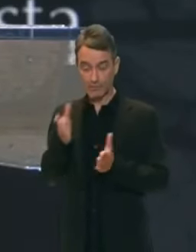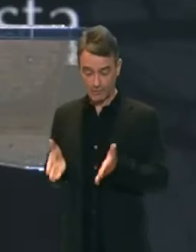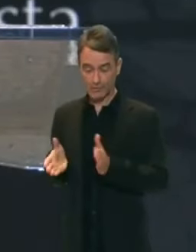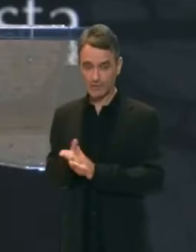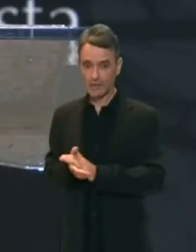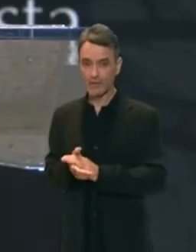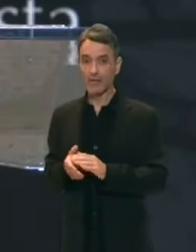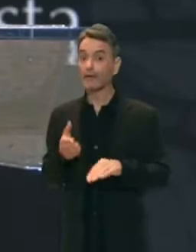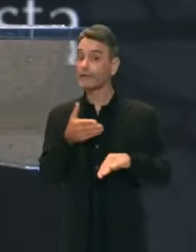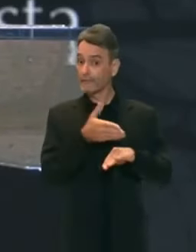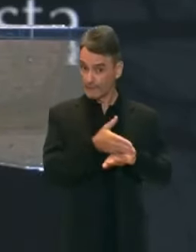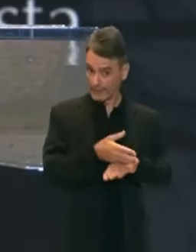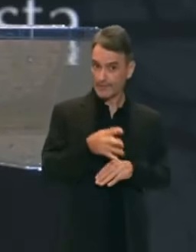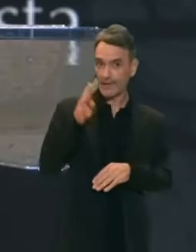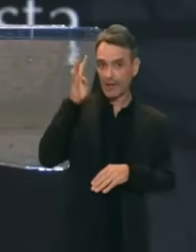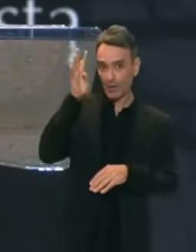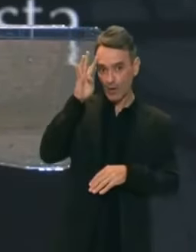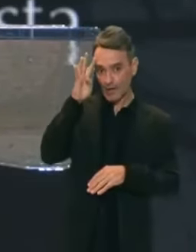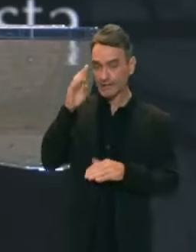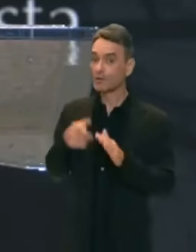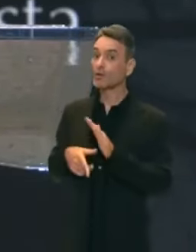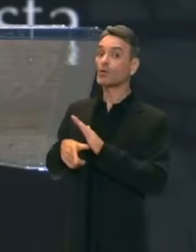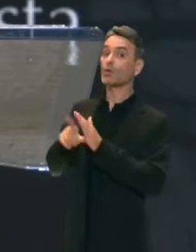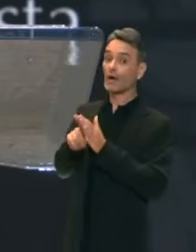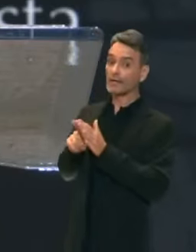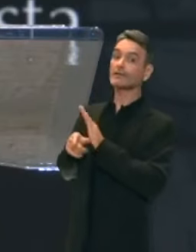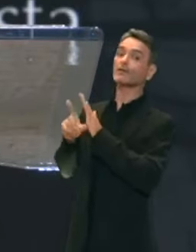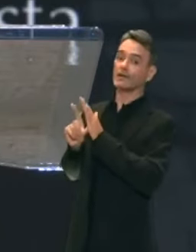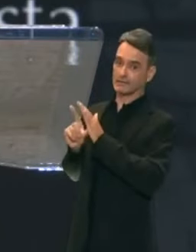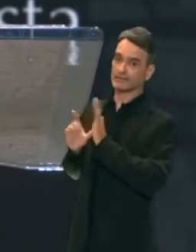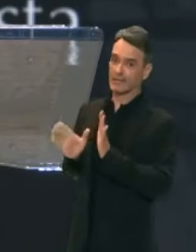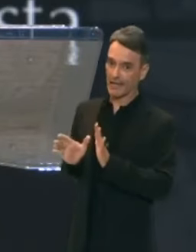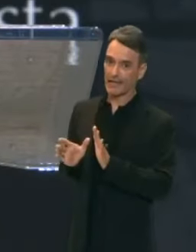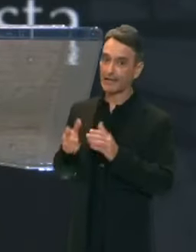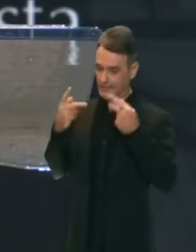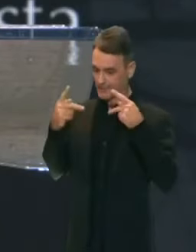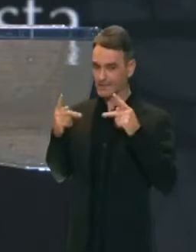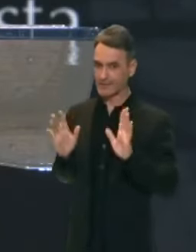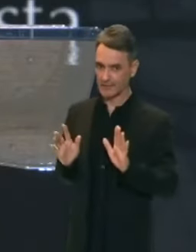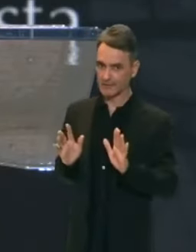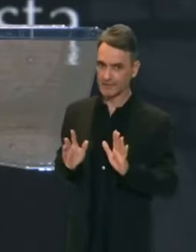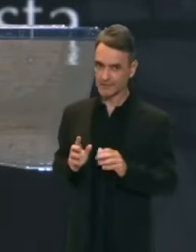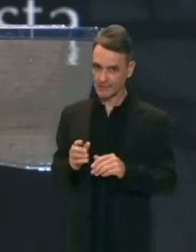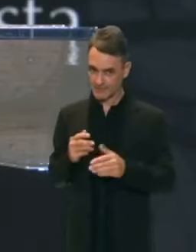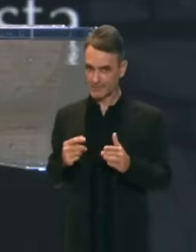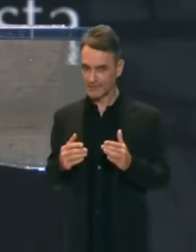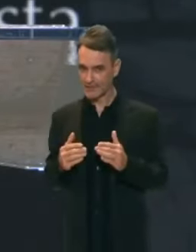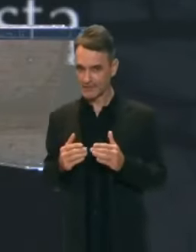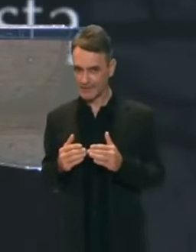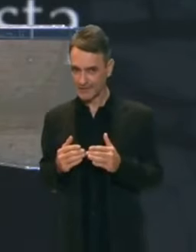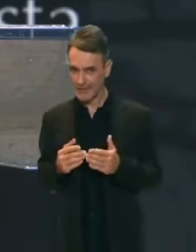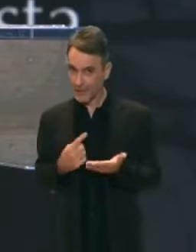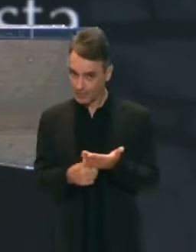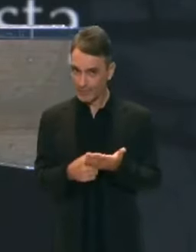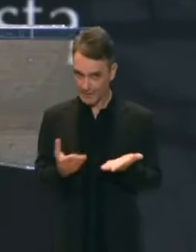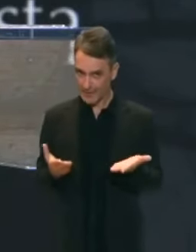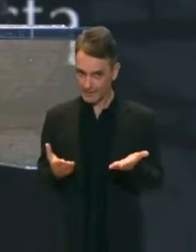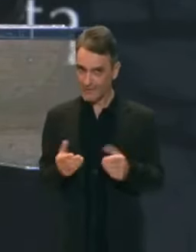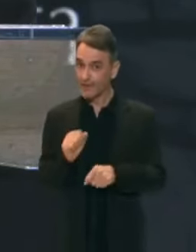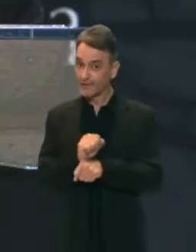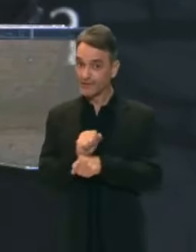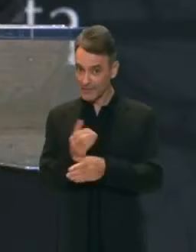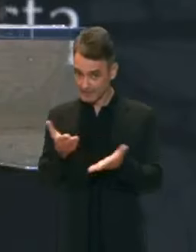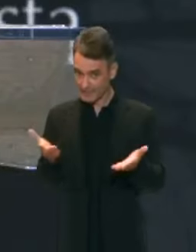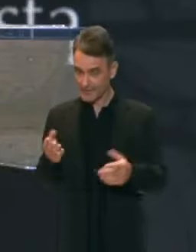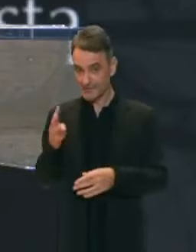vem na quarta para pegar o antepenúltimo e o penúltimo. Beleza? Combinado assim? Eu espero você então quarta-feira, 20